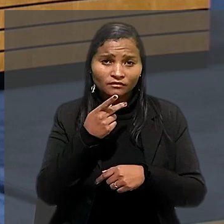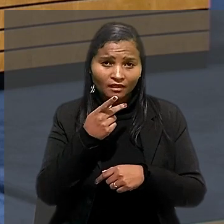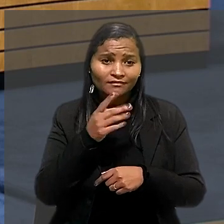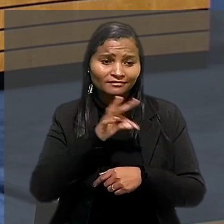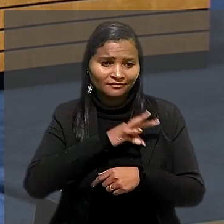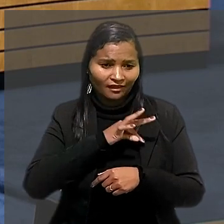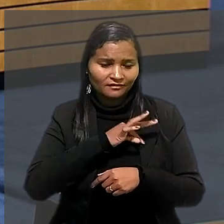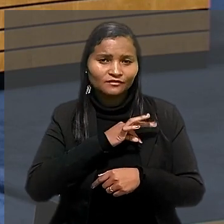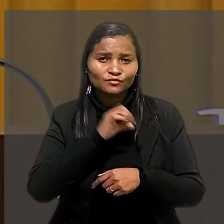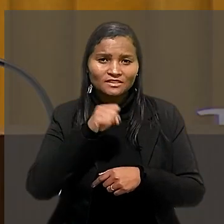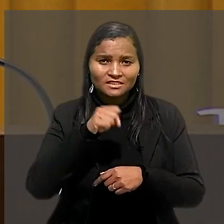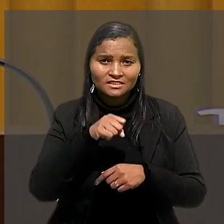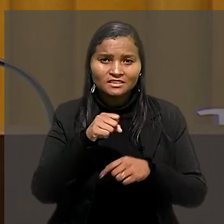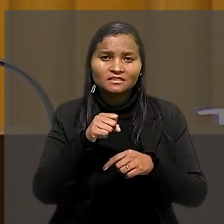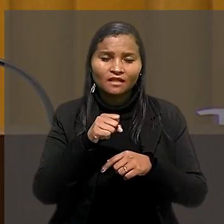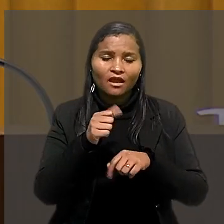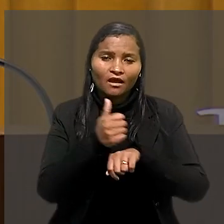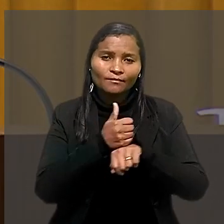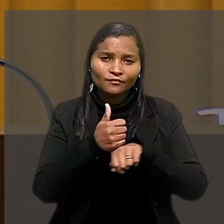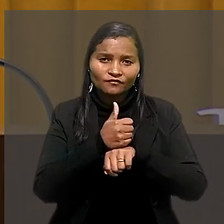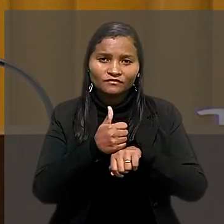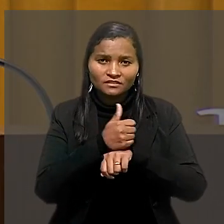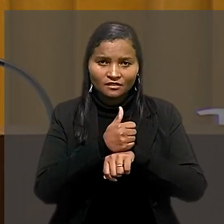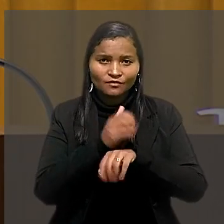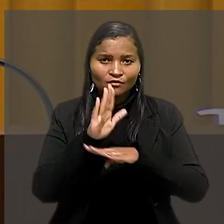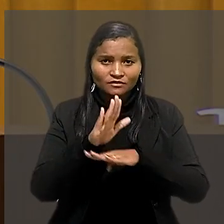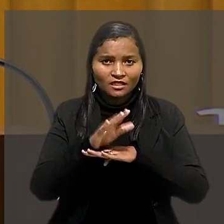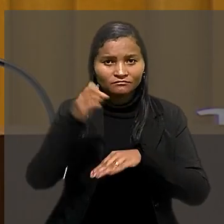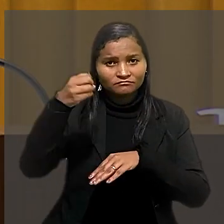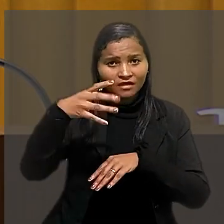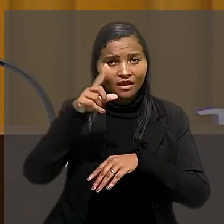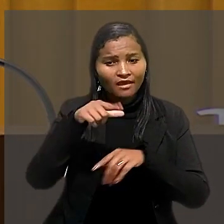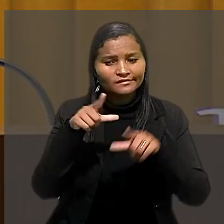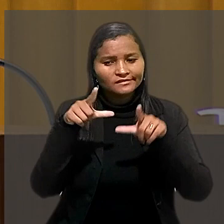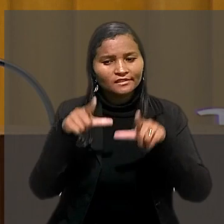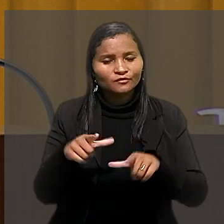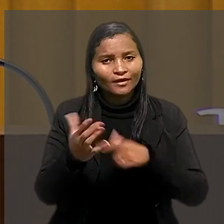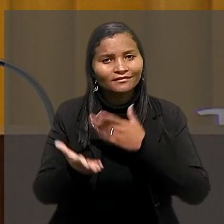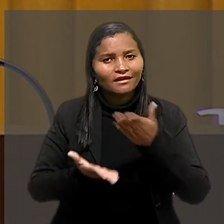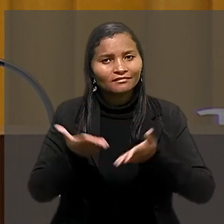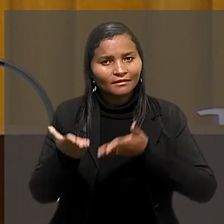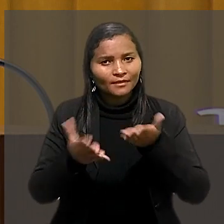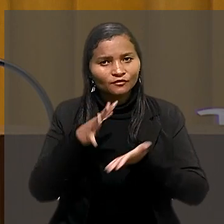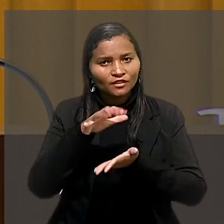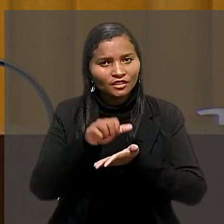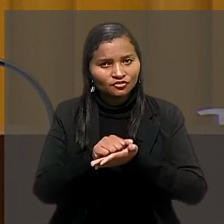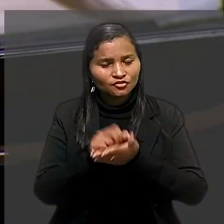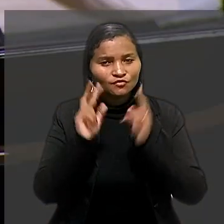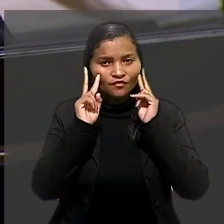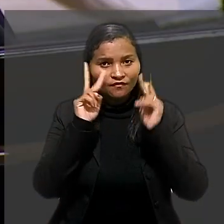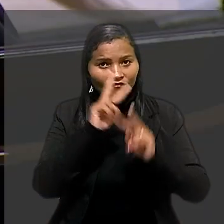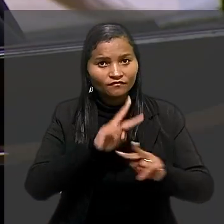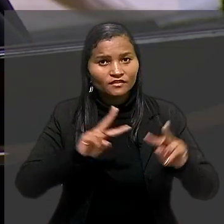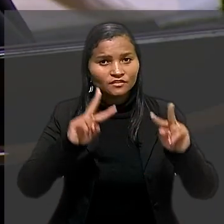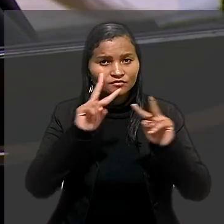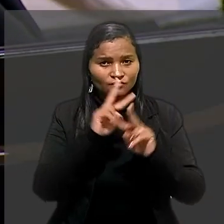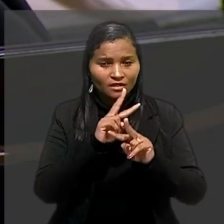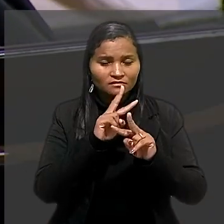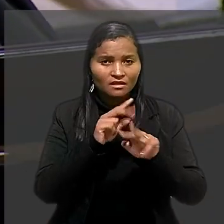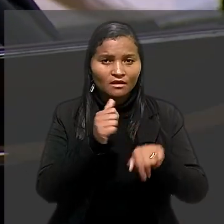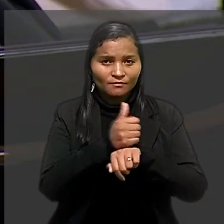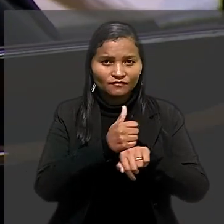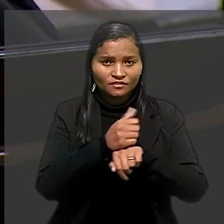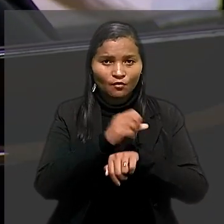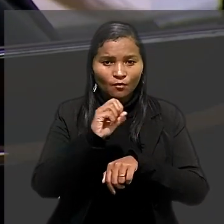que, embora fossem técnicas, a função de auxiliar de iluminador pertence ao setor de tratamento e registros